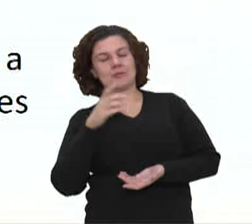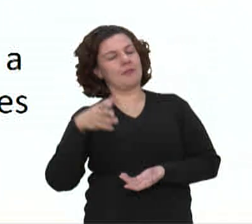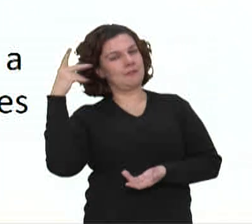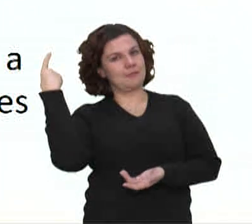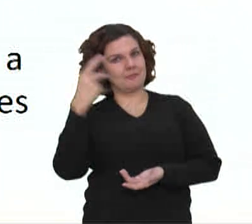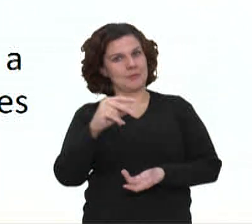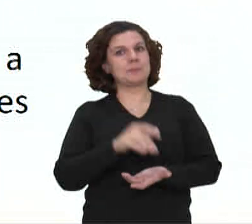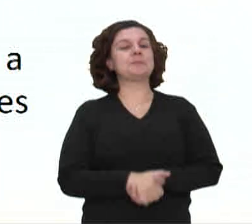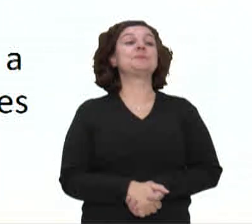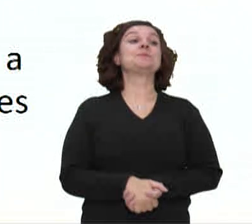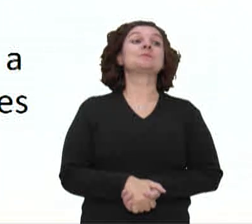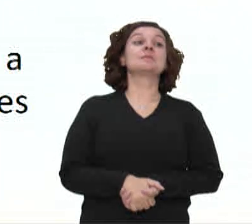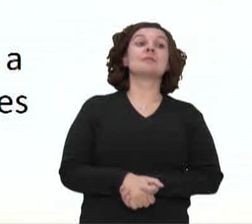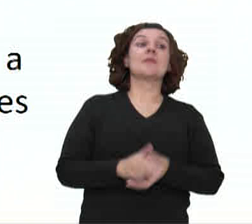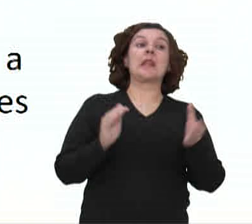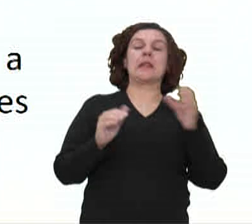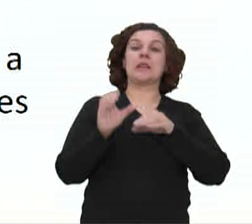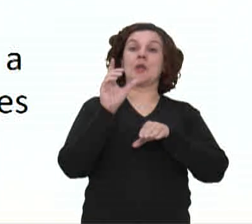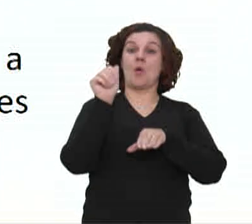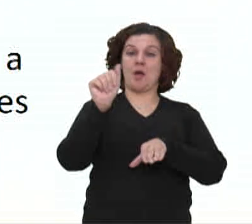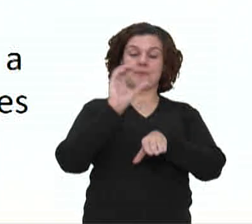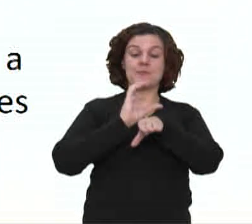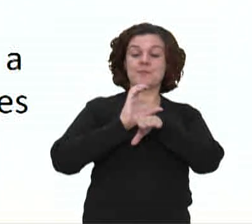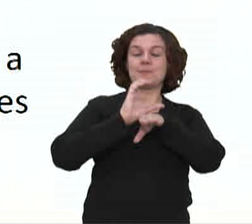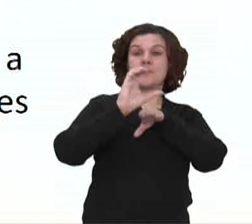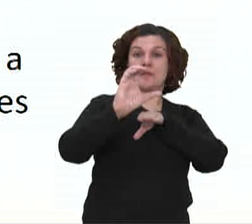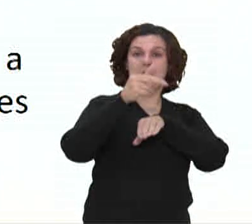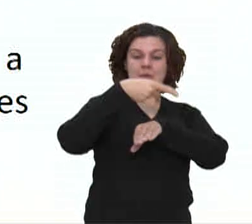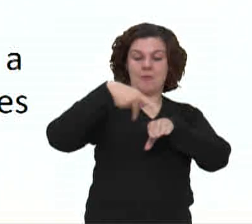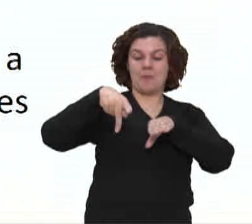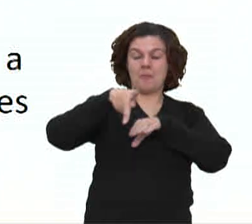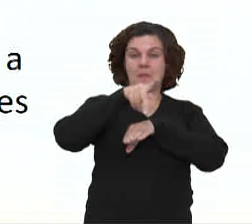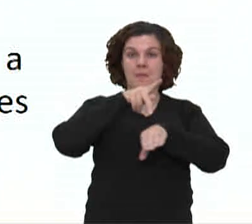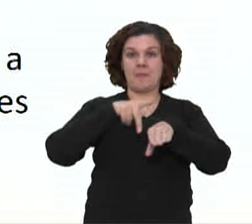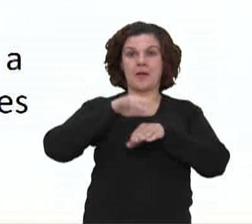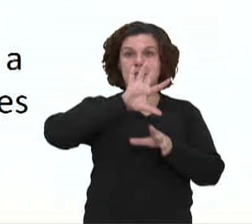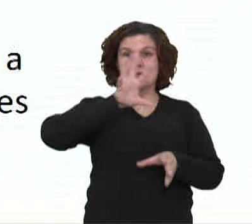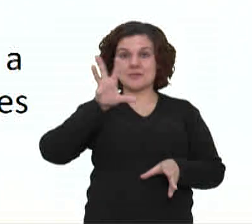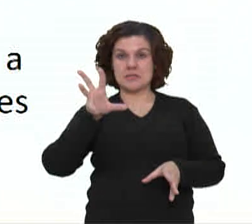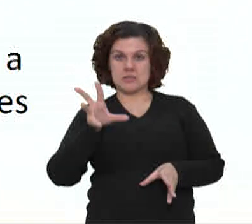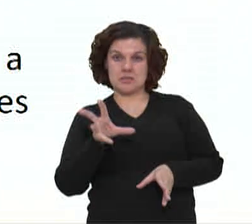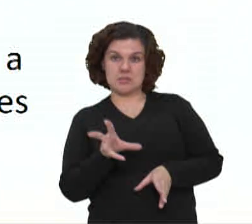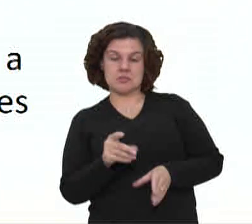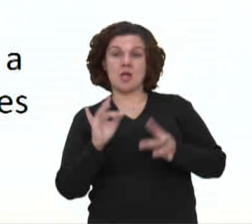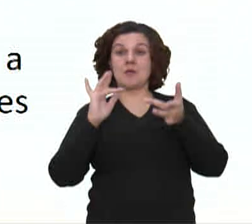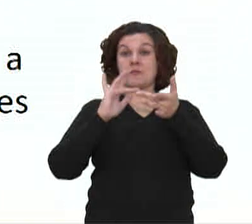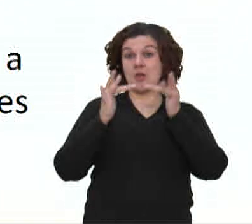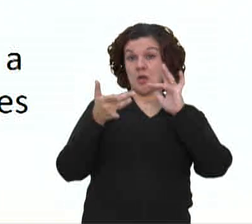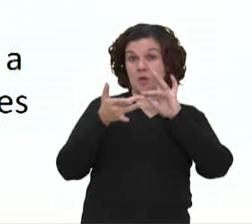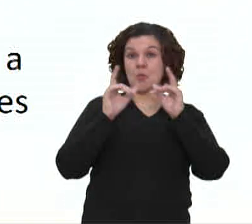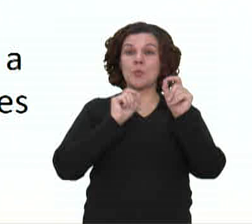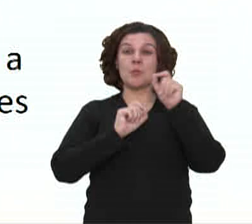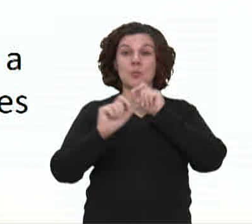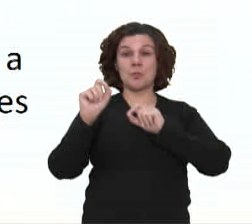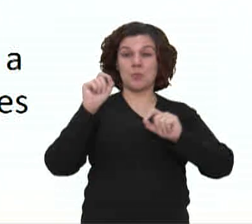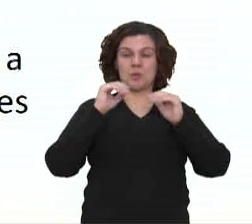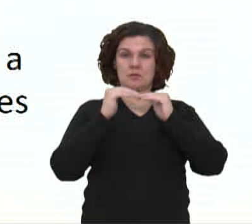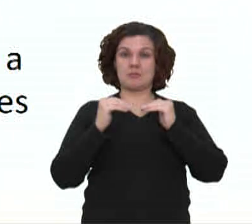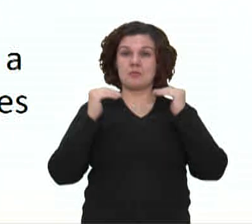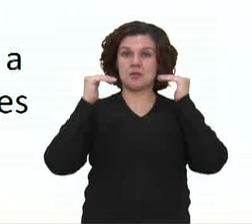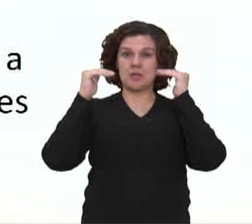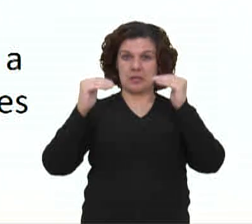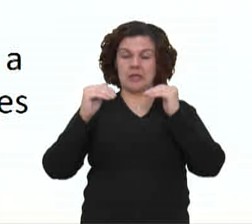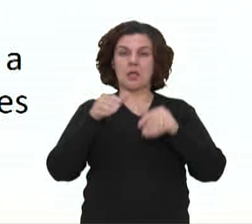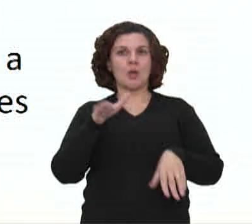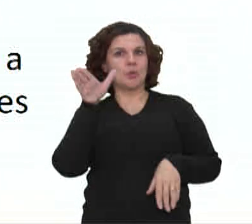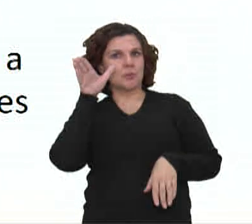vamos! Os investimentos nos países africanos estão relacionados com a elevada infraestrutura, o que atraiu países